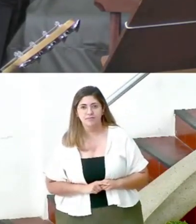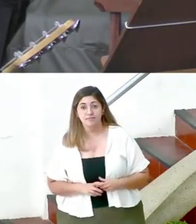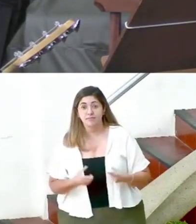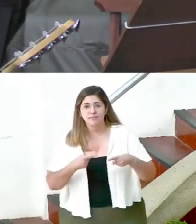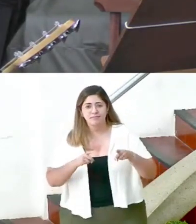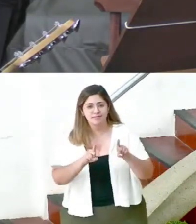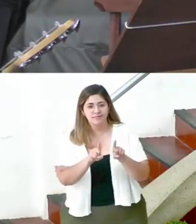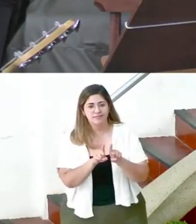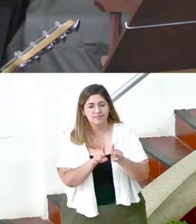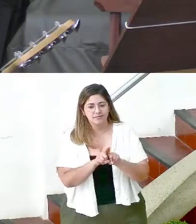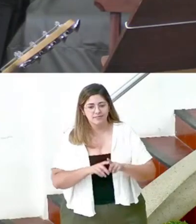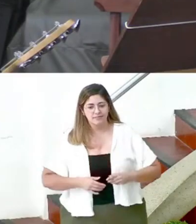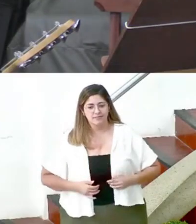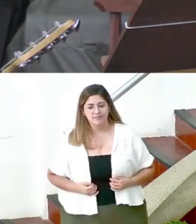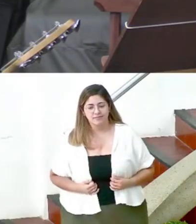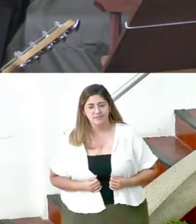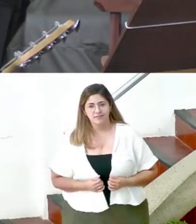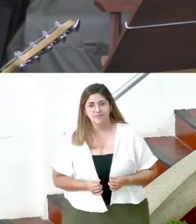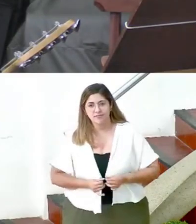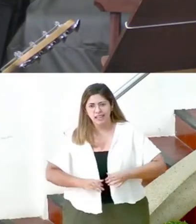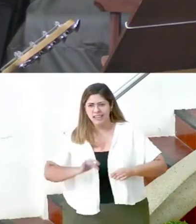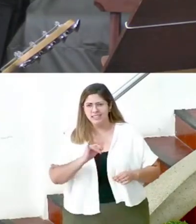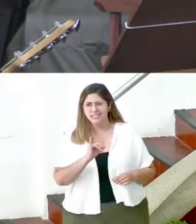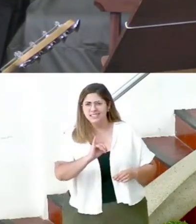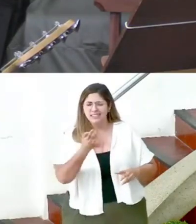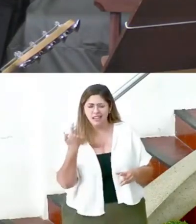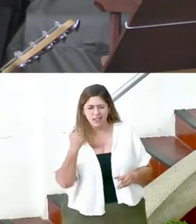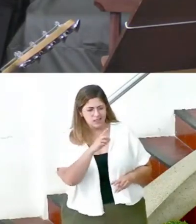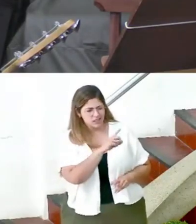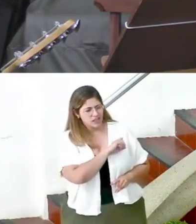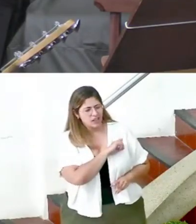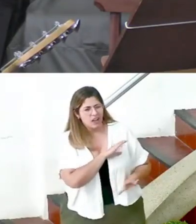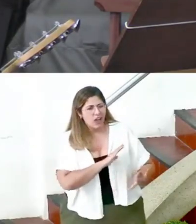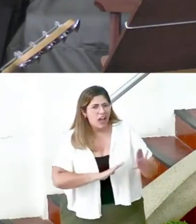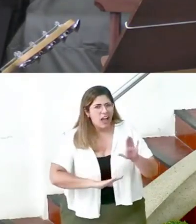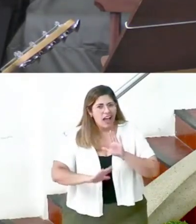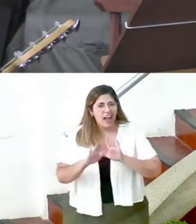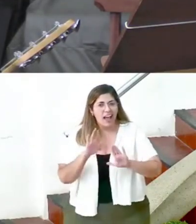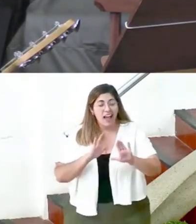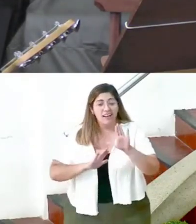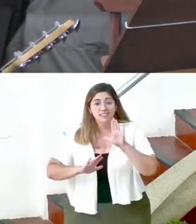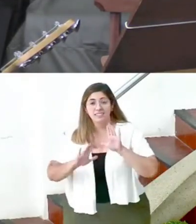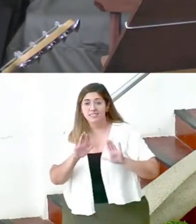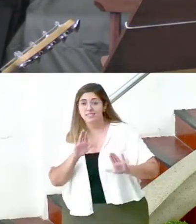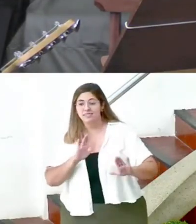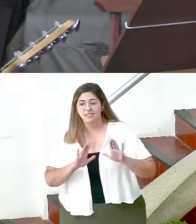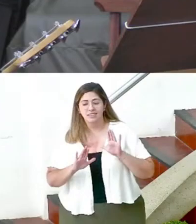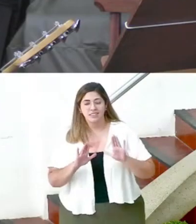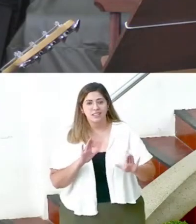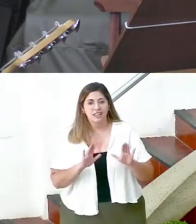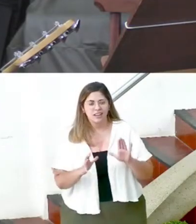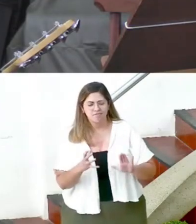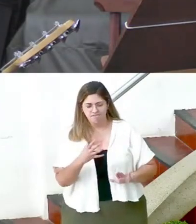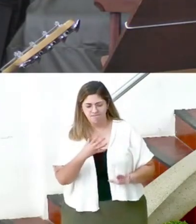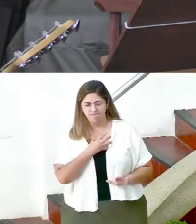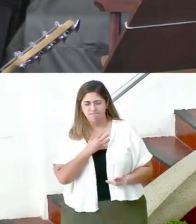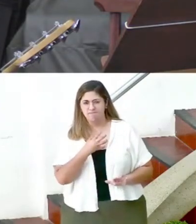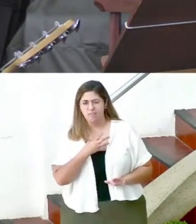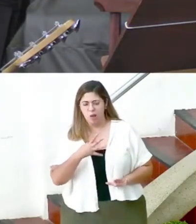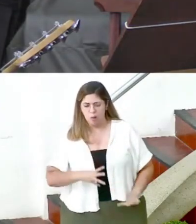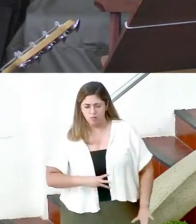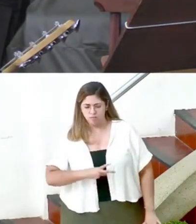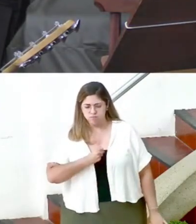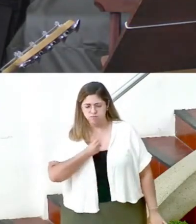Então, se porventura alguém de nós talvez esteja passando por isso, pela sensação